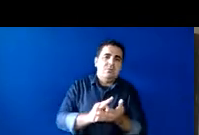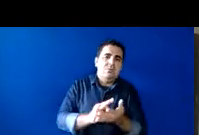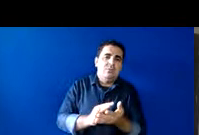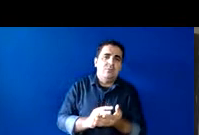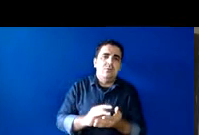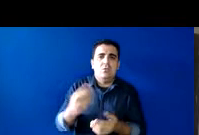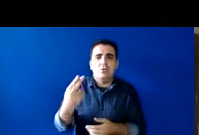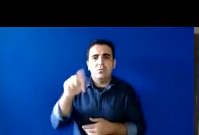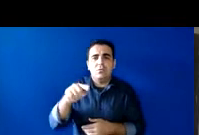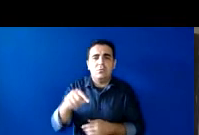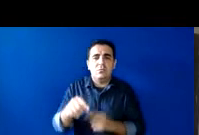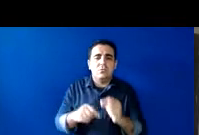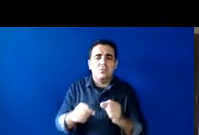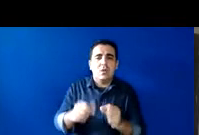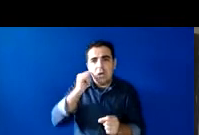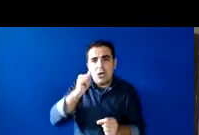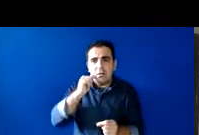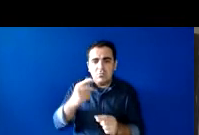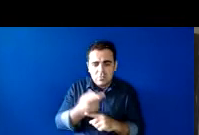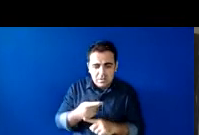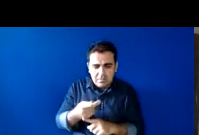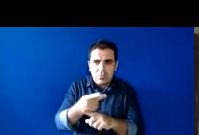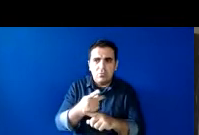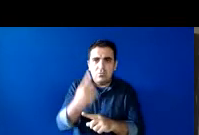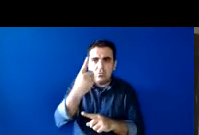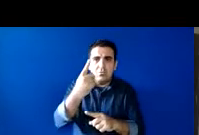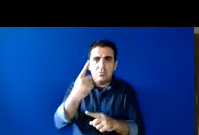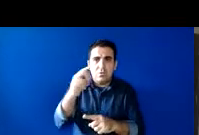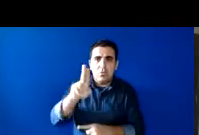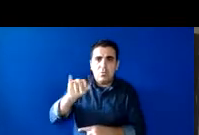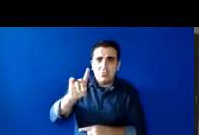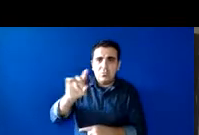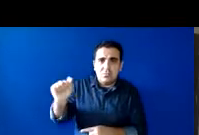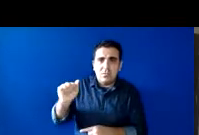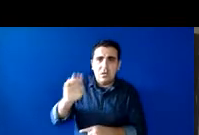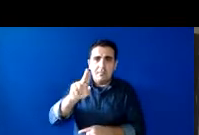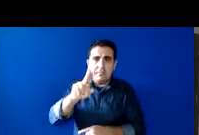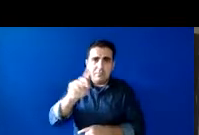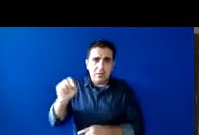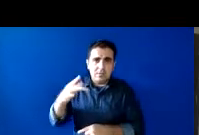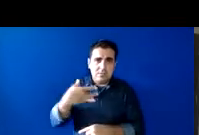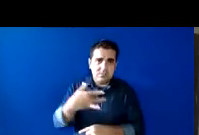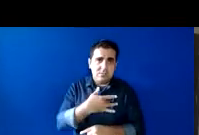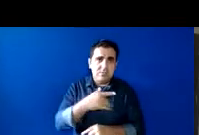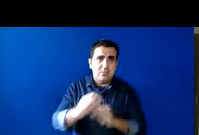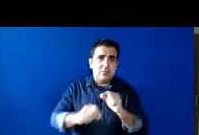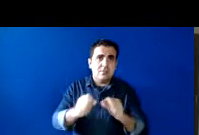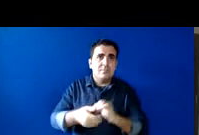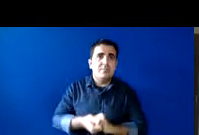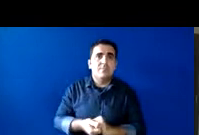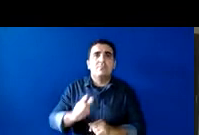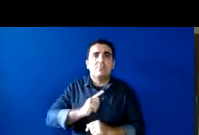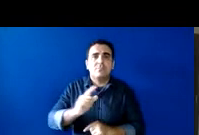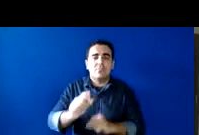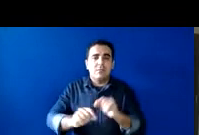seja, porque ela procurou uma unidade básica de saúde e ela tinha que ser transferida para um hospital terciário,